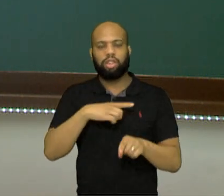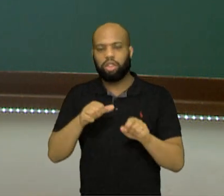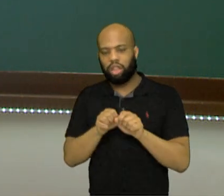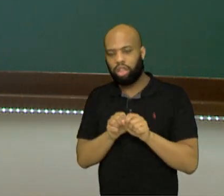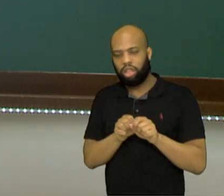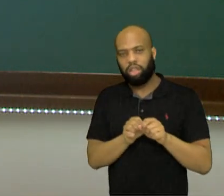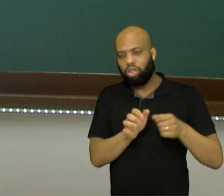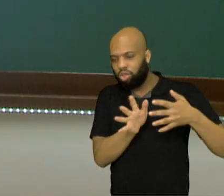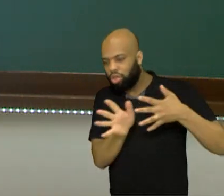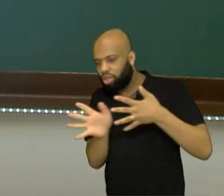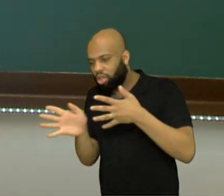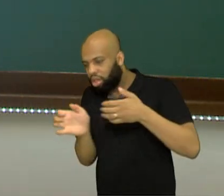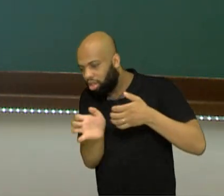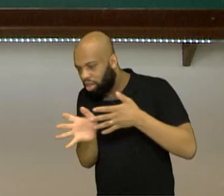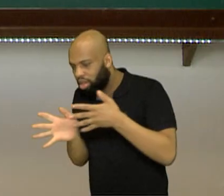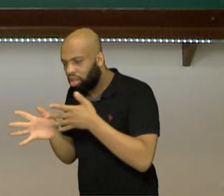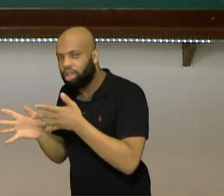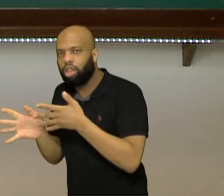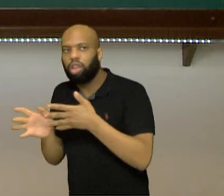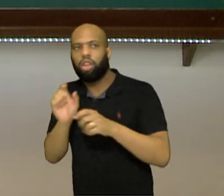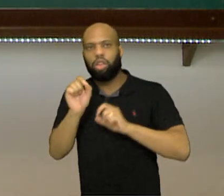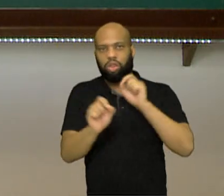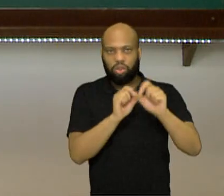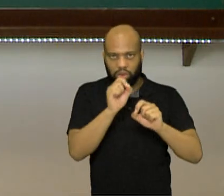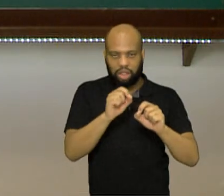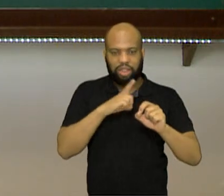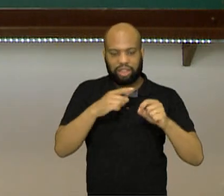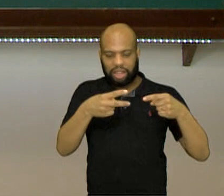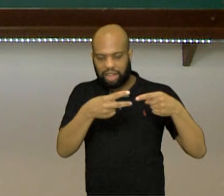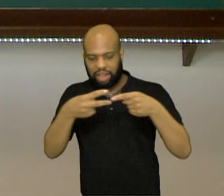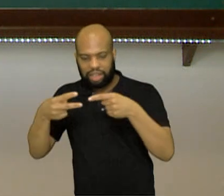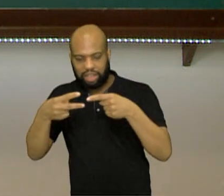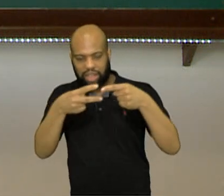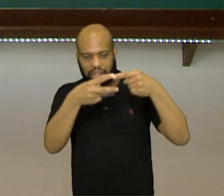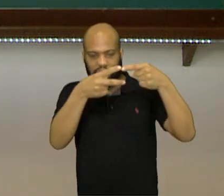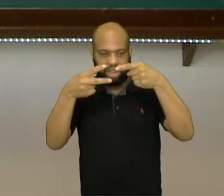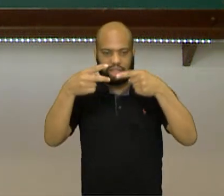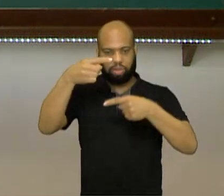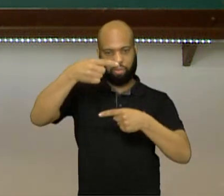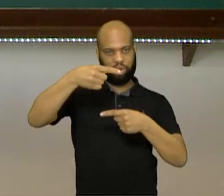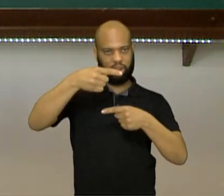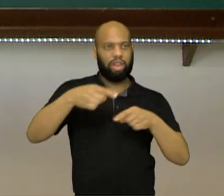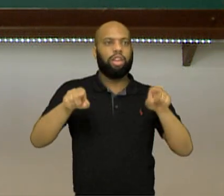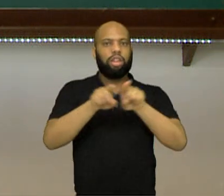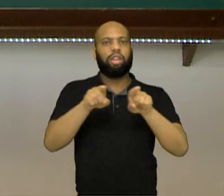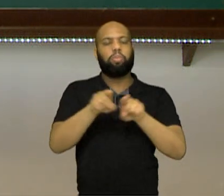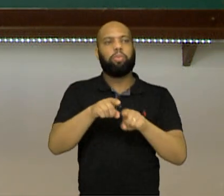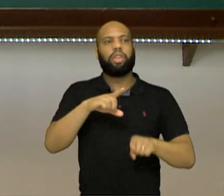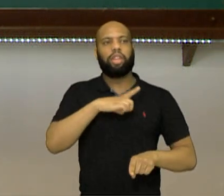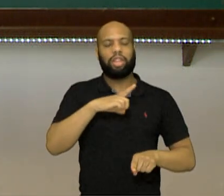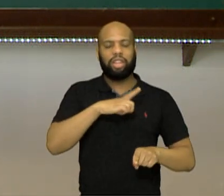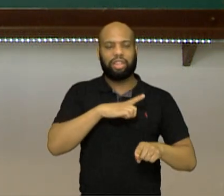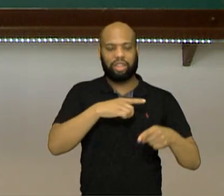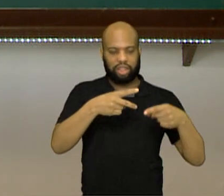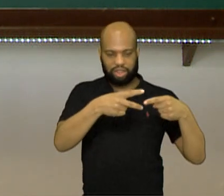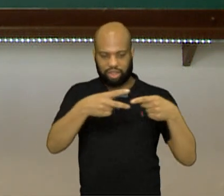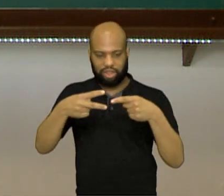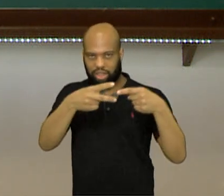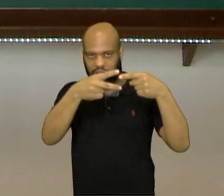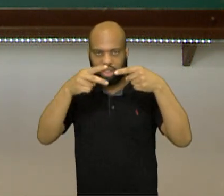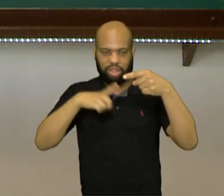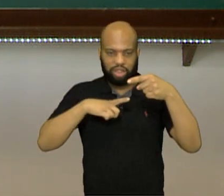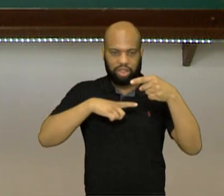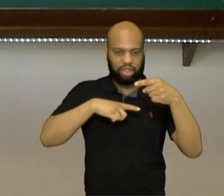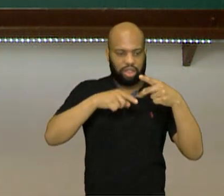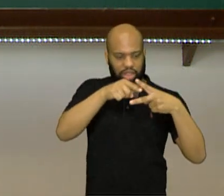superfícies equipotenciais são paralelas. Certo? E as linhas de campo elétrico são perpendiculares às superfícies